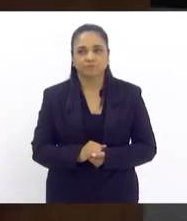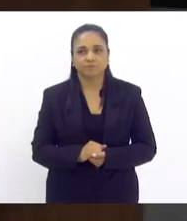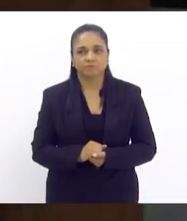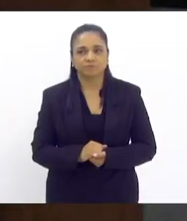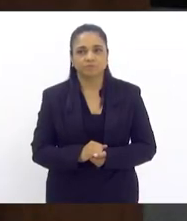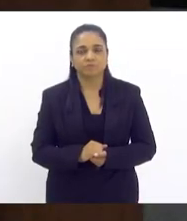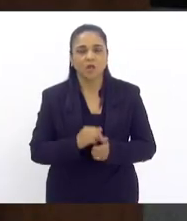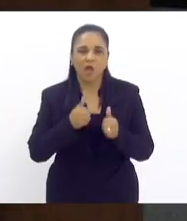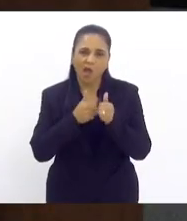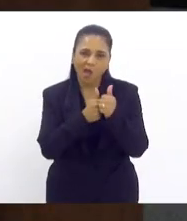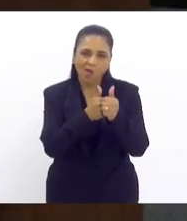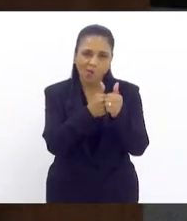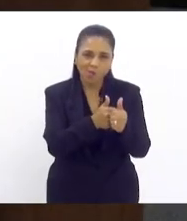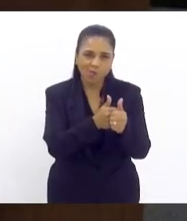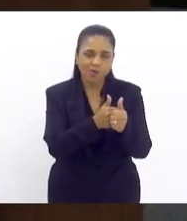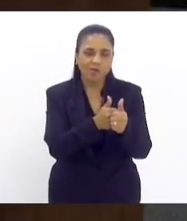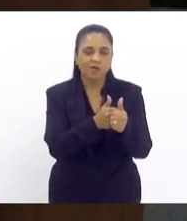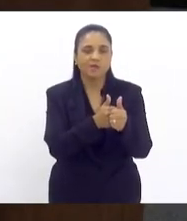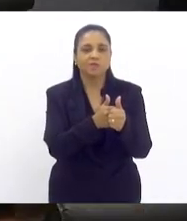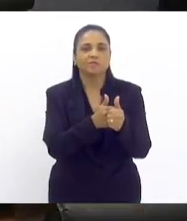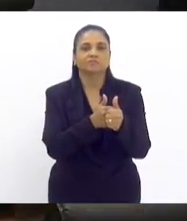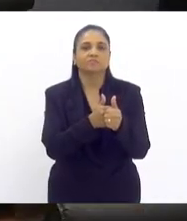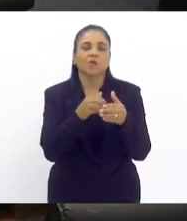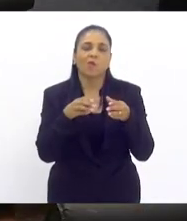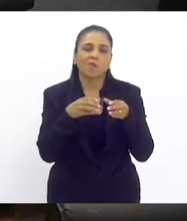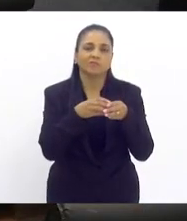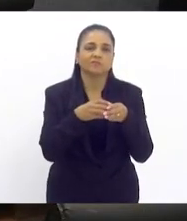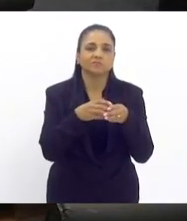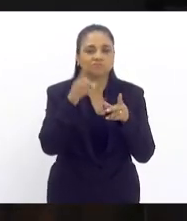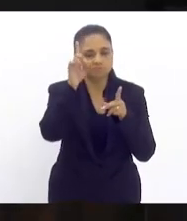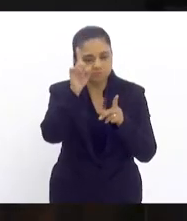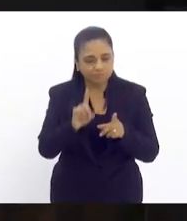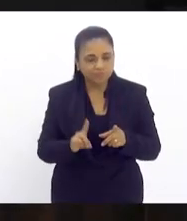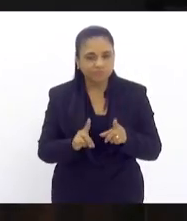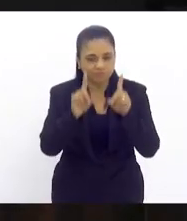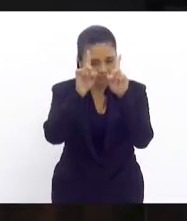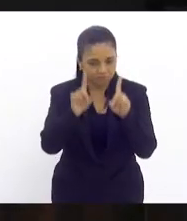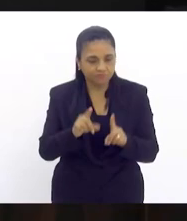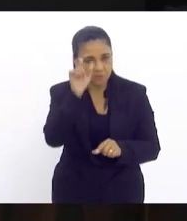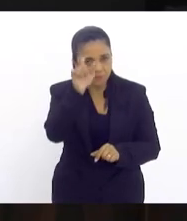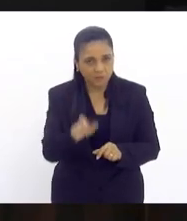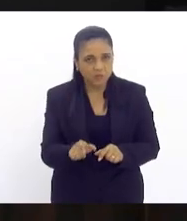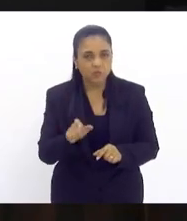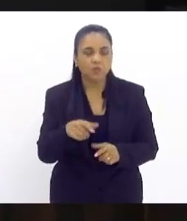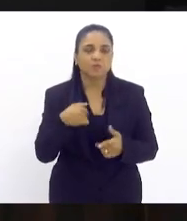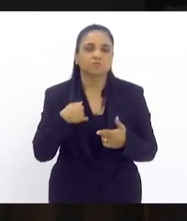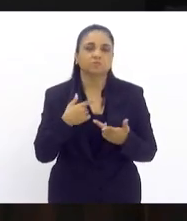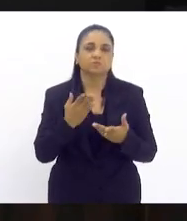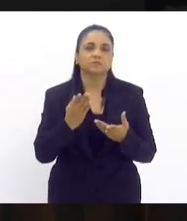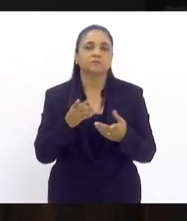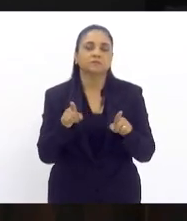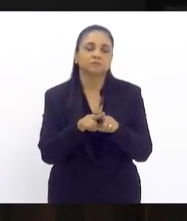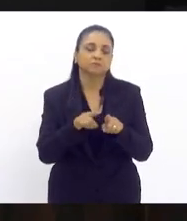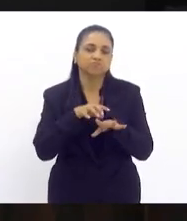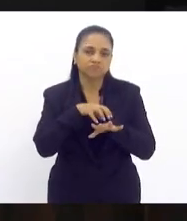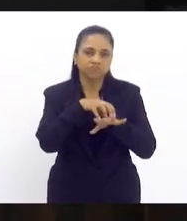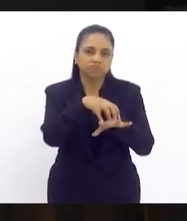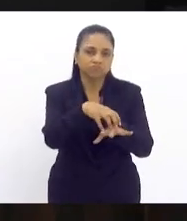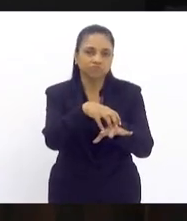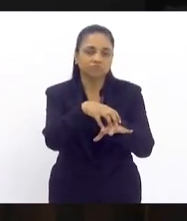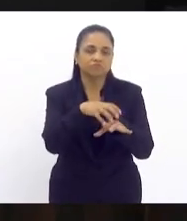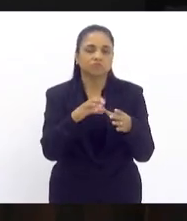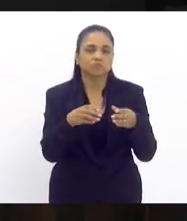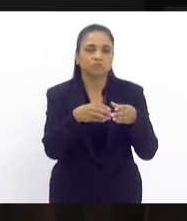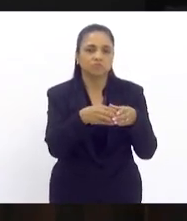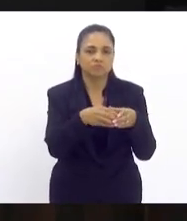Acompanho o parecer da Comissão da Pessoa com Deficiência. Muito obrigado, deputada. Para emitir parecer pela Comissão de Transportes,